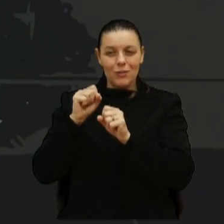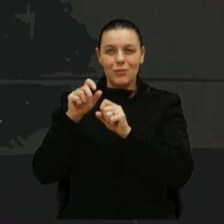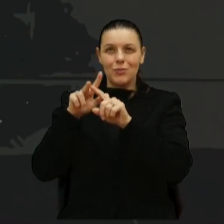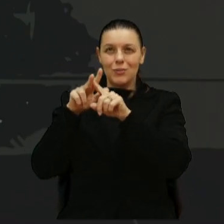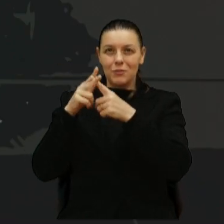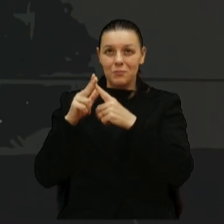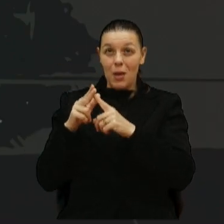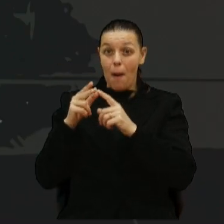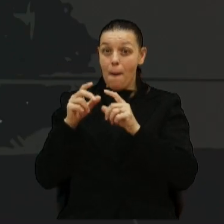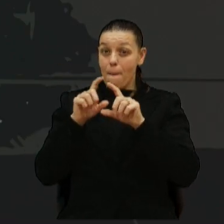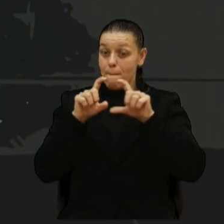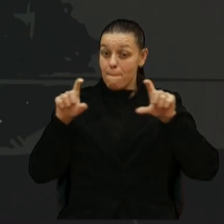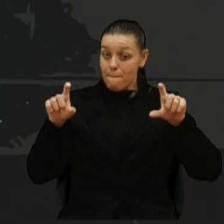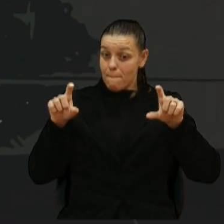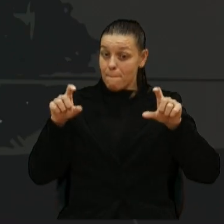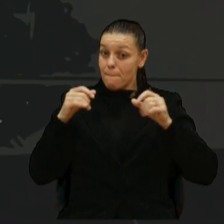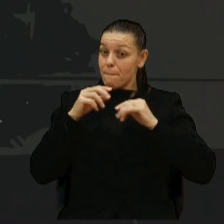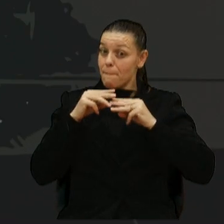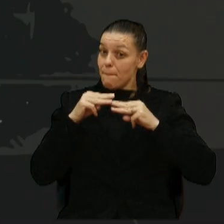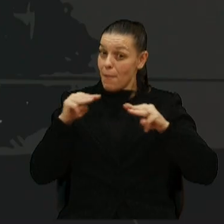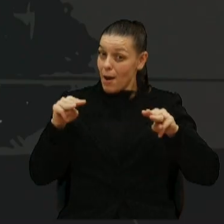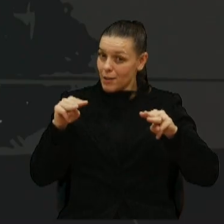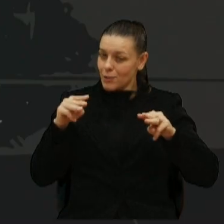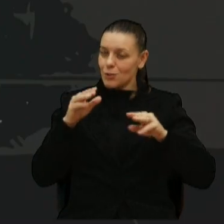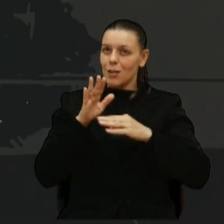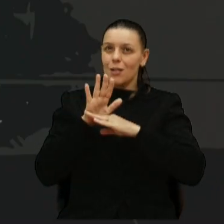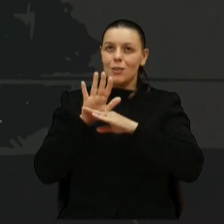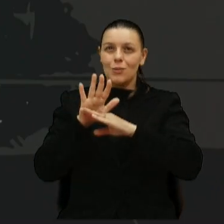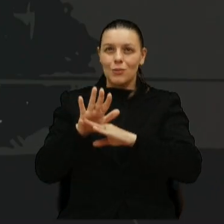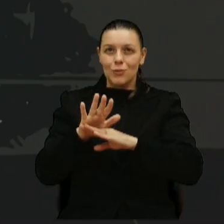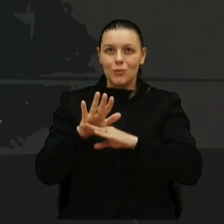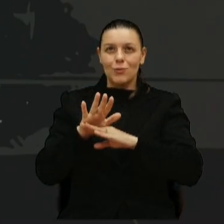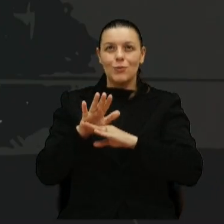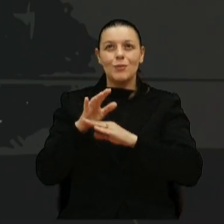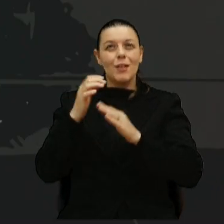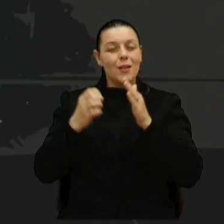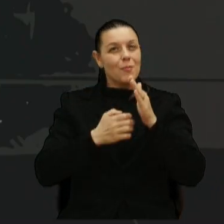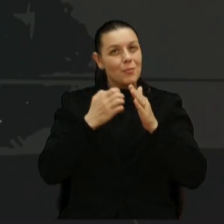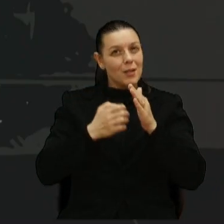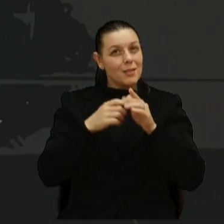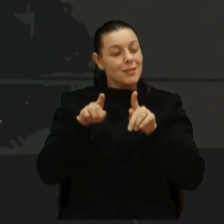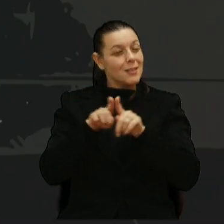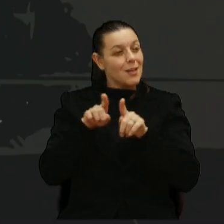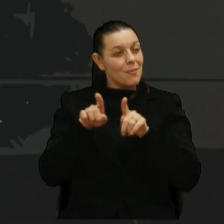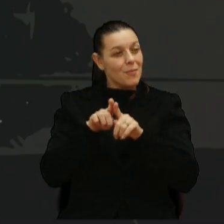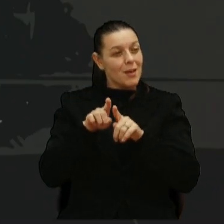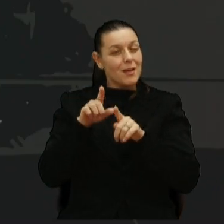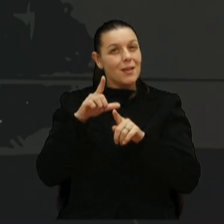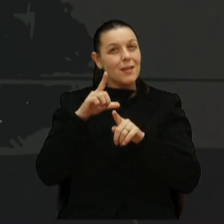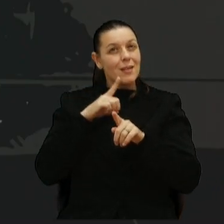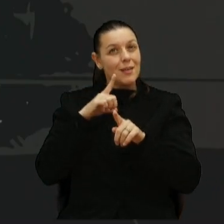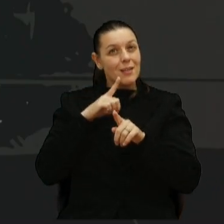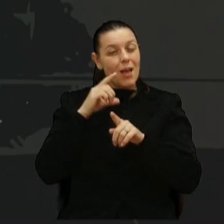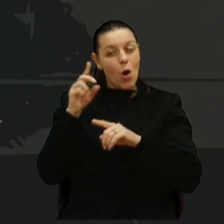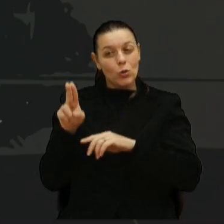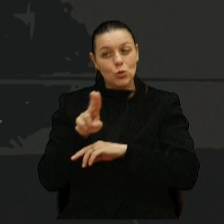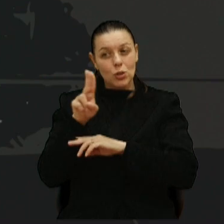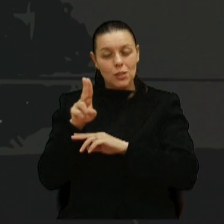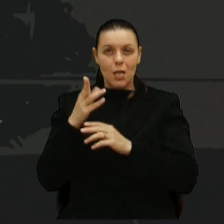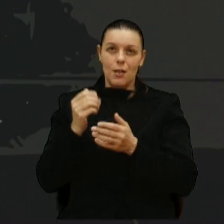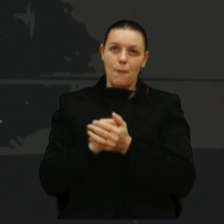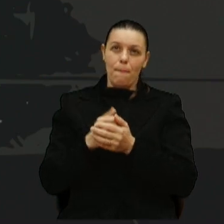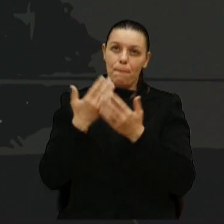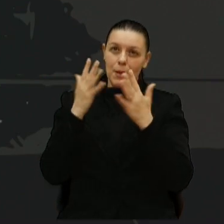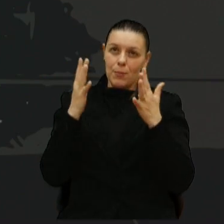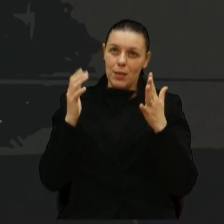como marketing. Isso ajuda a empresa e também ajuda o usuário que tem um serviço de excelência para utilizá-lo.